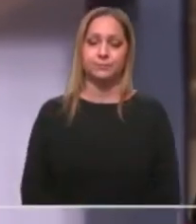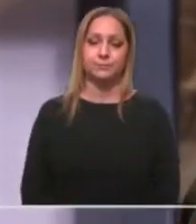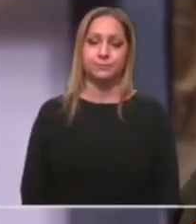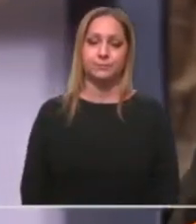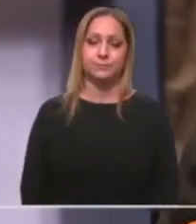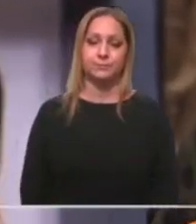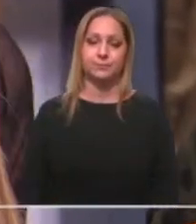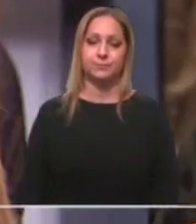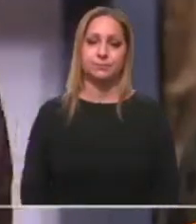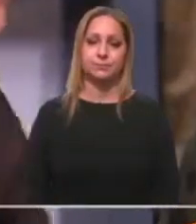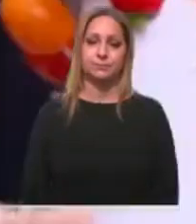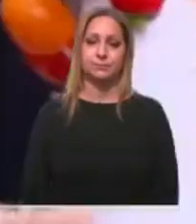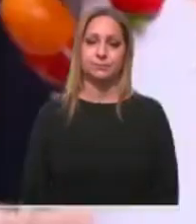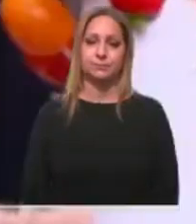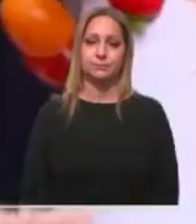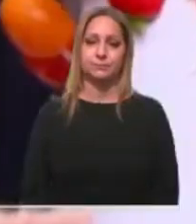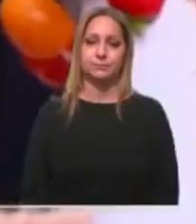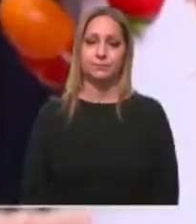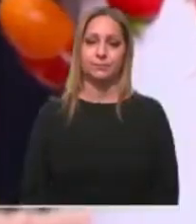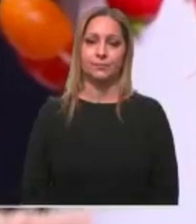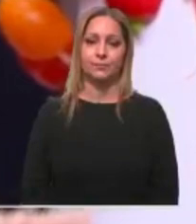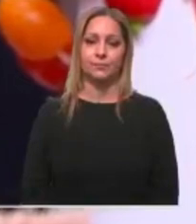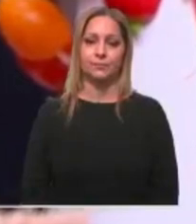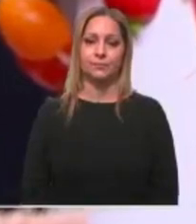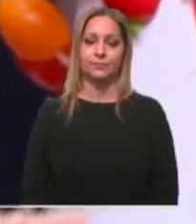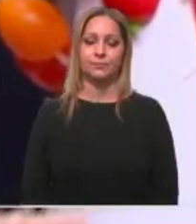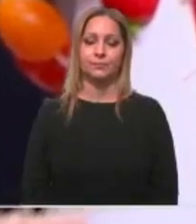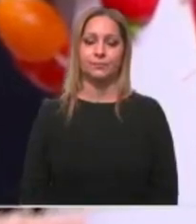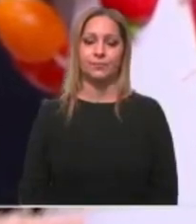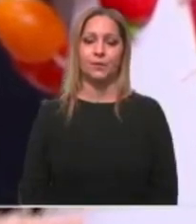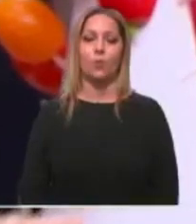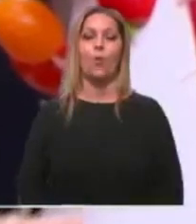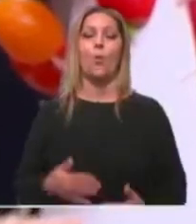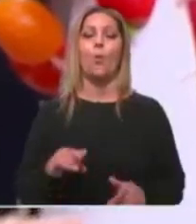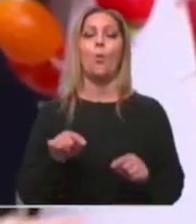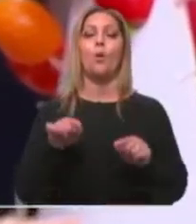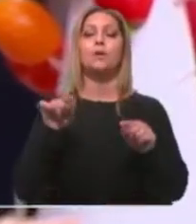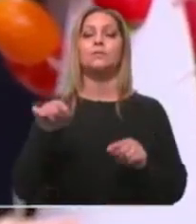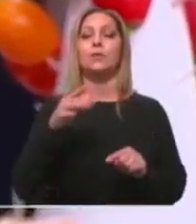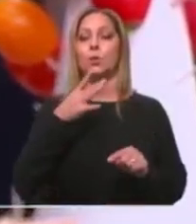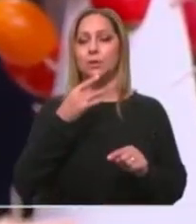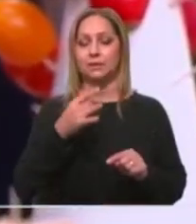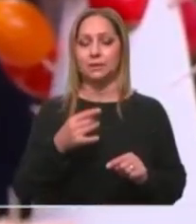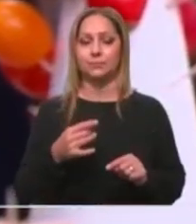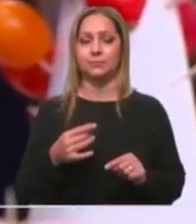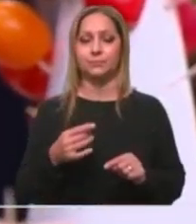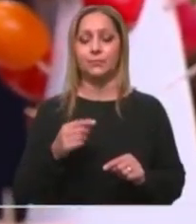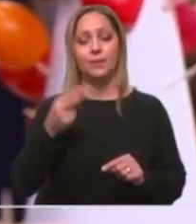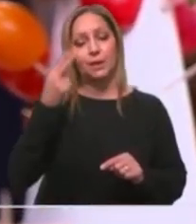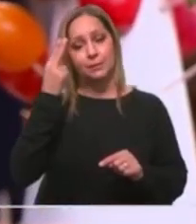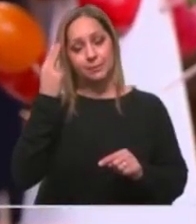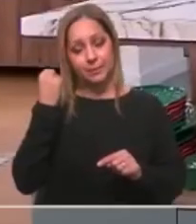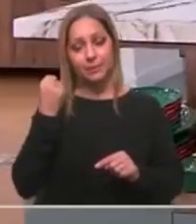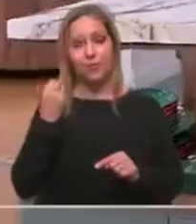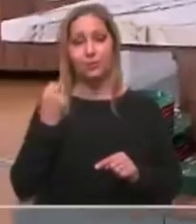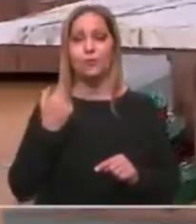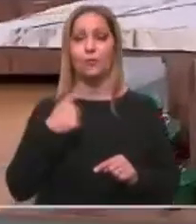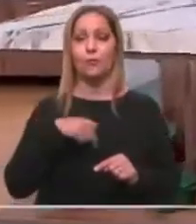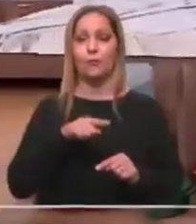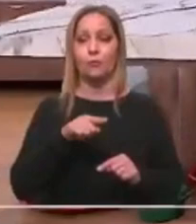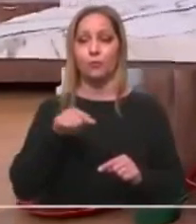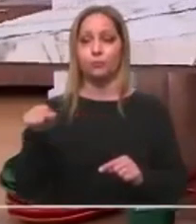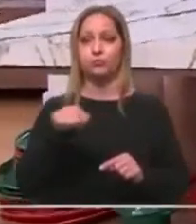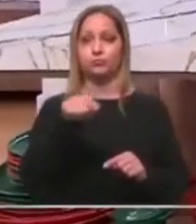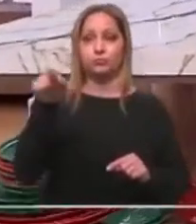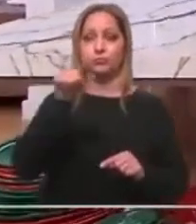gosto. Falta-me aqui mais coisas. E vocês vão aonde no Natal? Contem-me lá. Eu vou em princípio numa grande turnê por